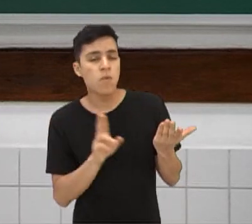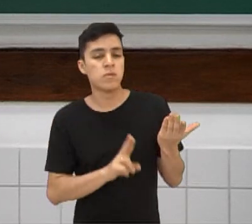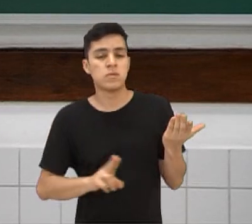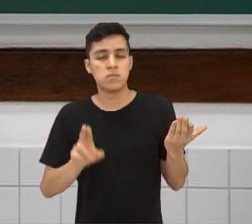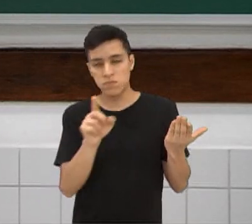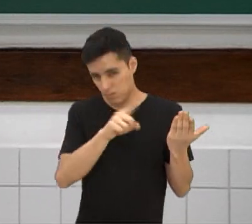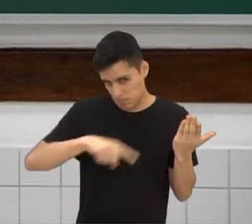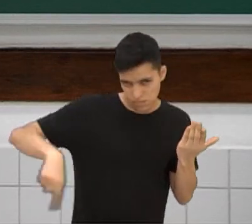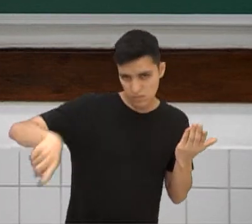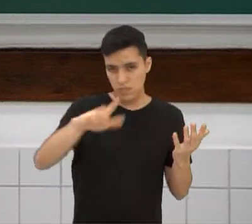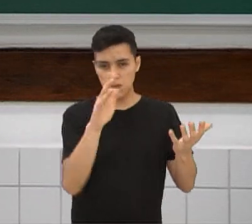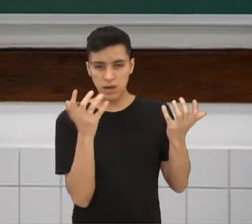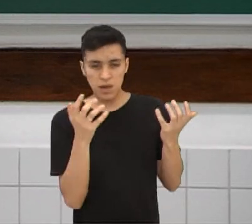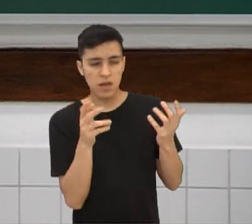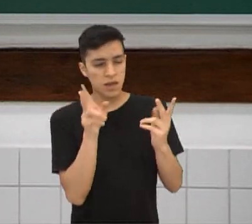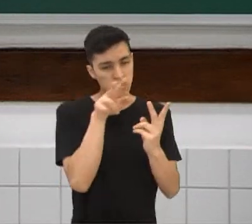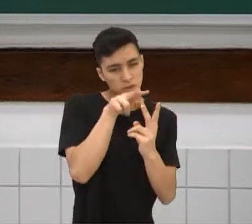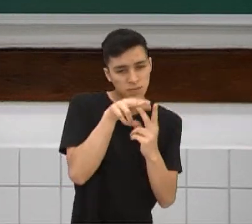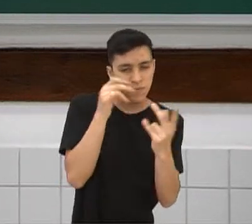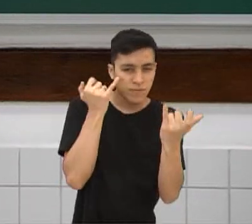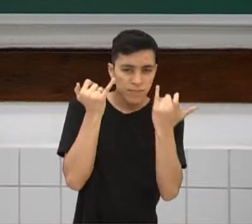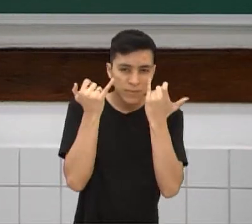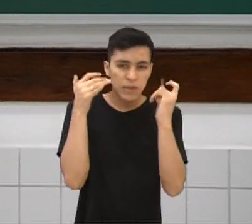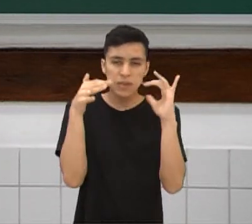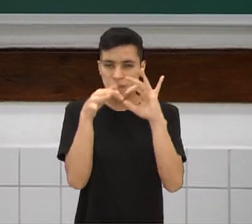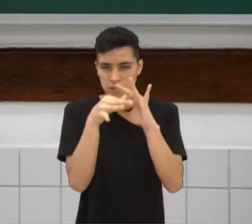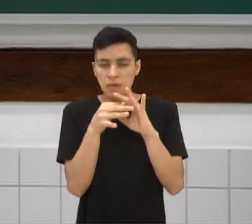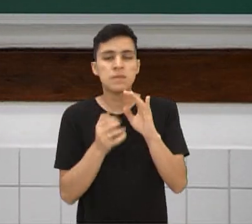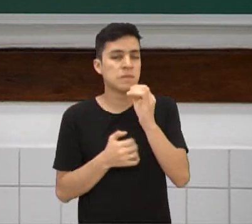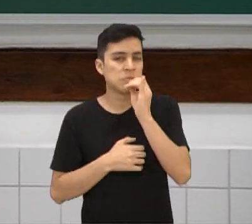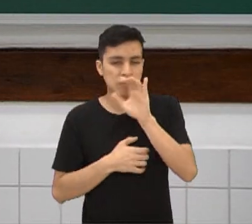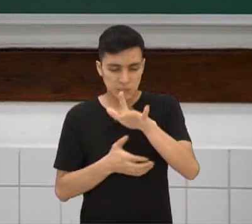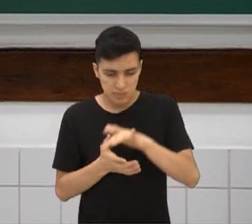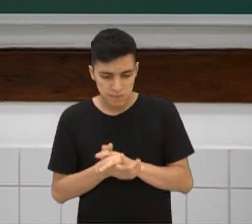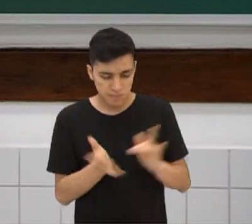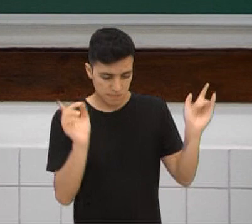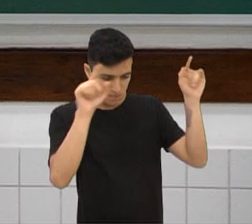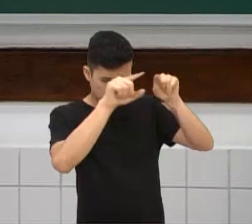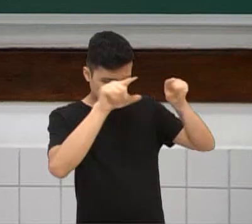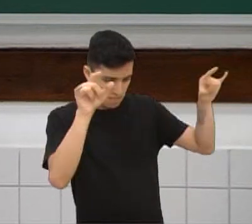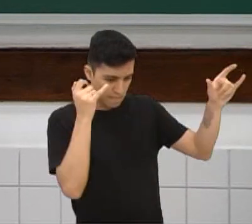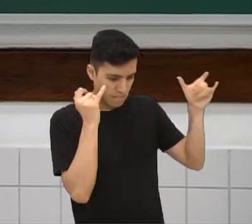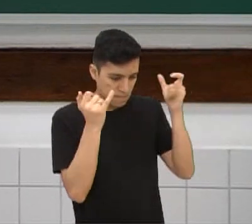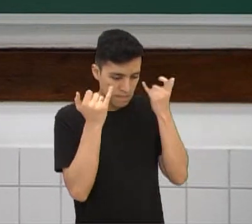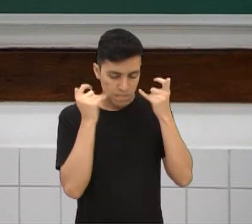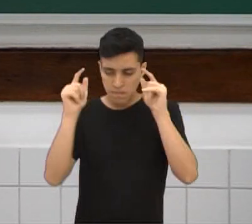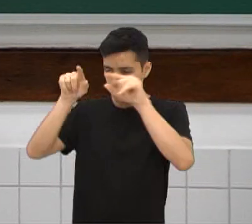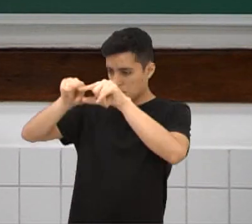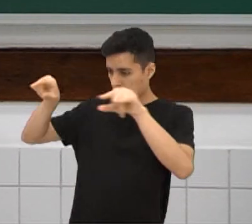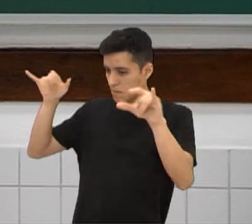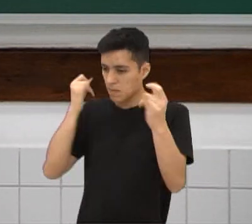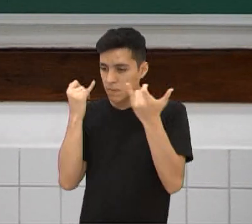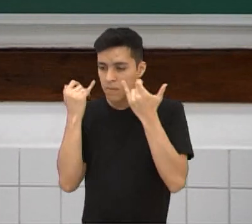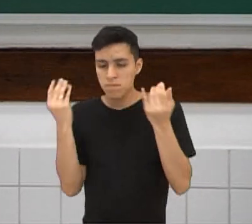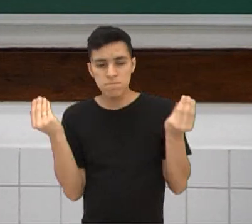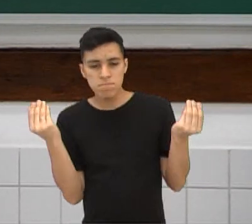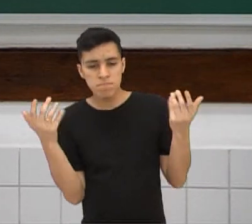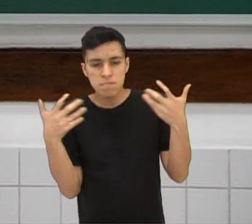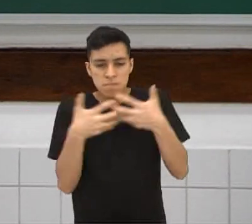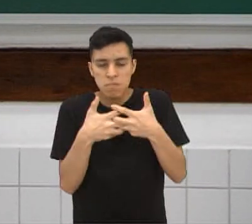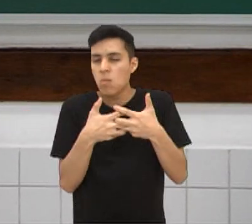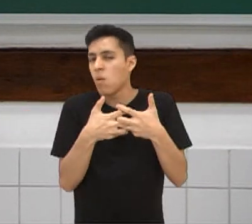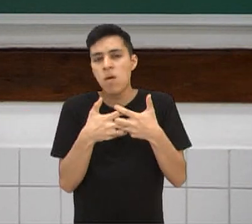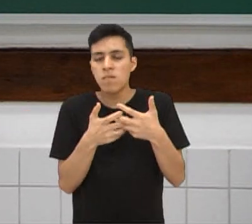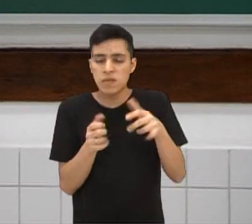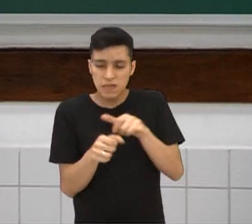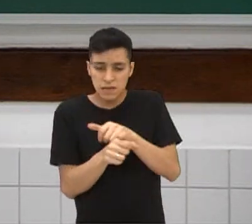quer conectar duas informações. Para deixar que a frase fique mais harmoniosa, você faz o quê? Você junta